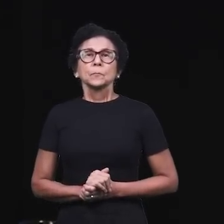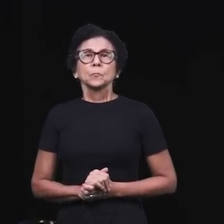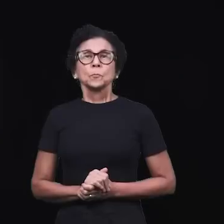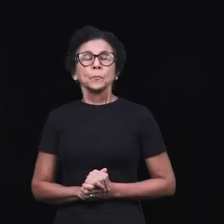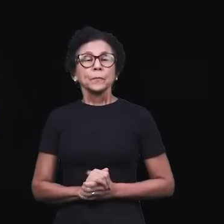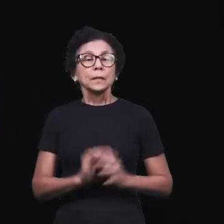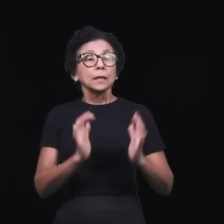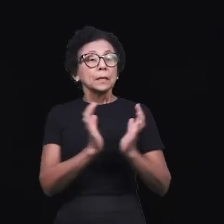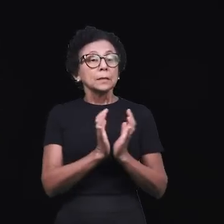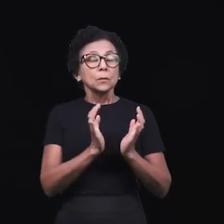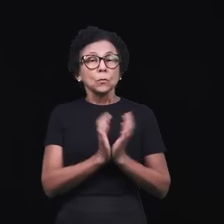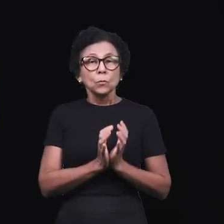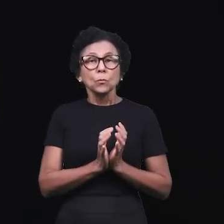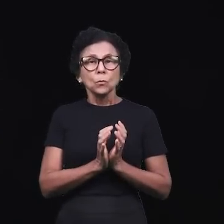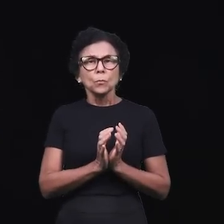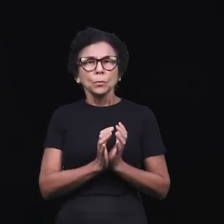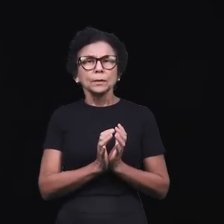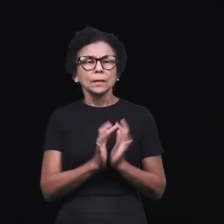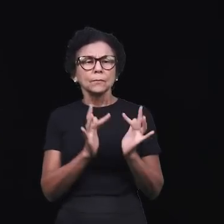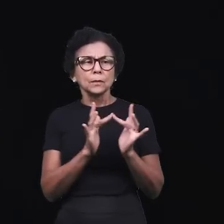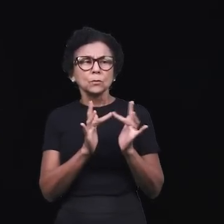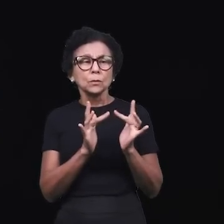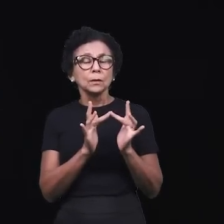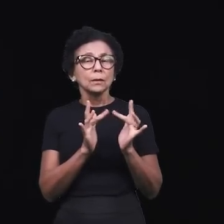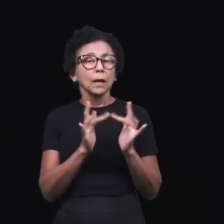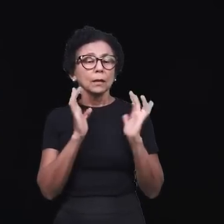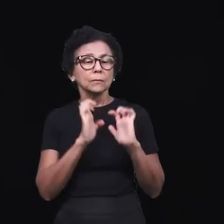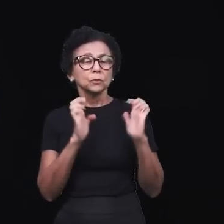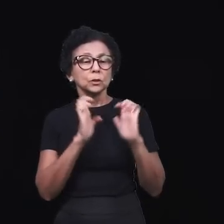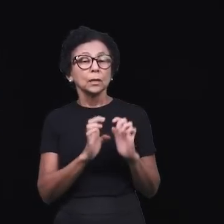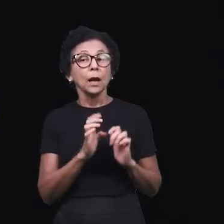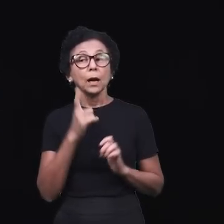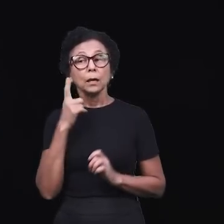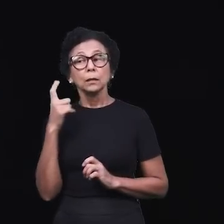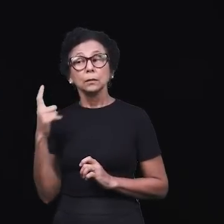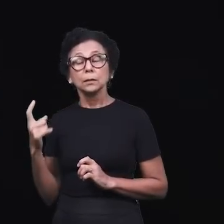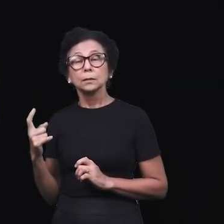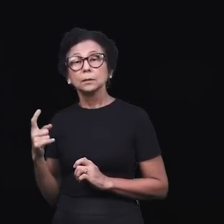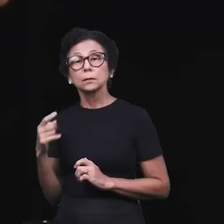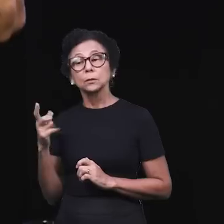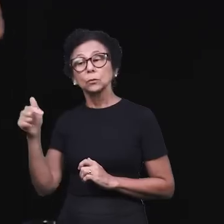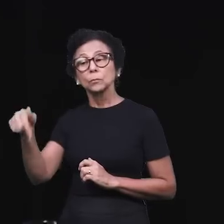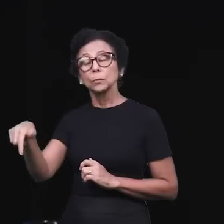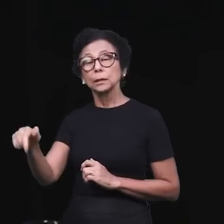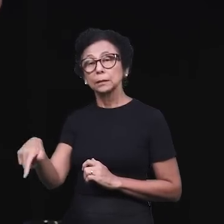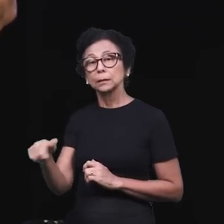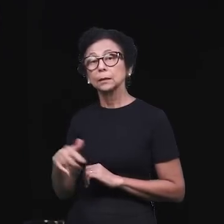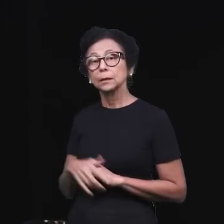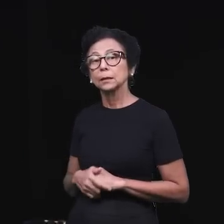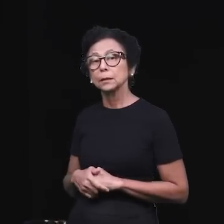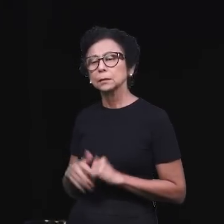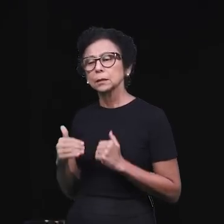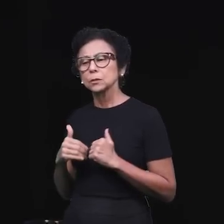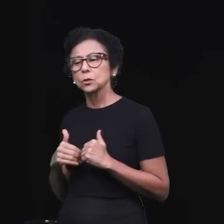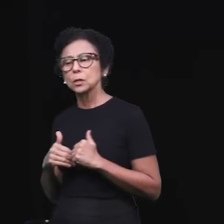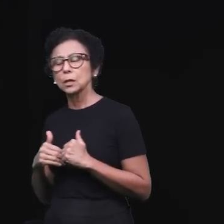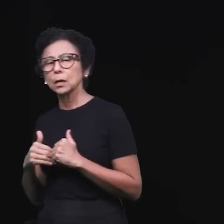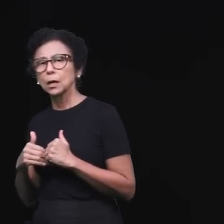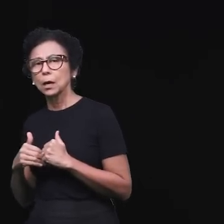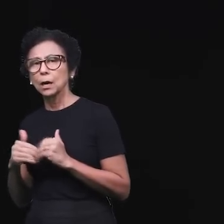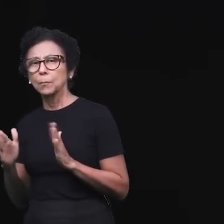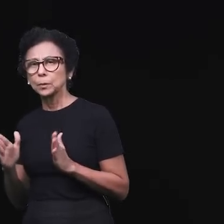interessado. Como ele já tinha um início ali em Washington, esse grupo começou também a ter contato conosco em